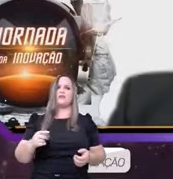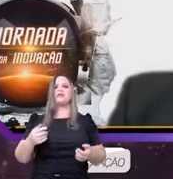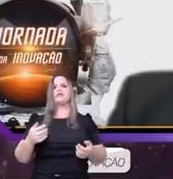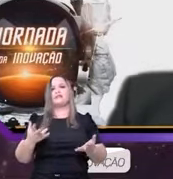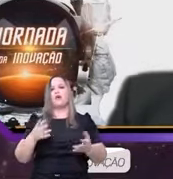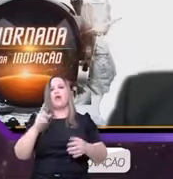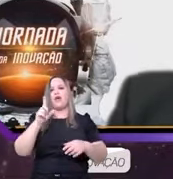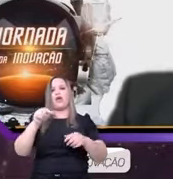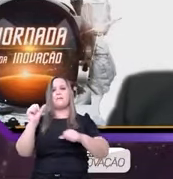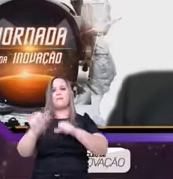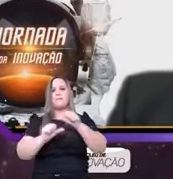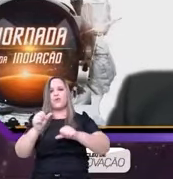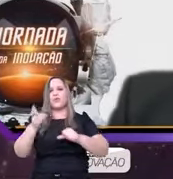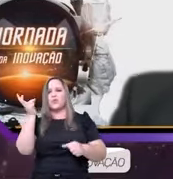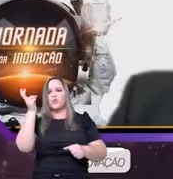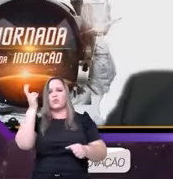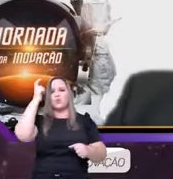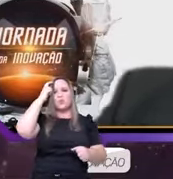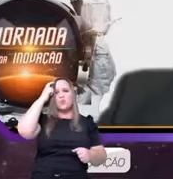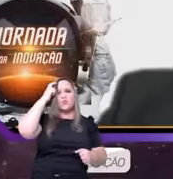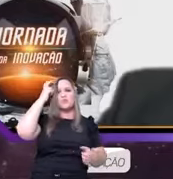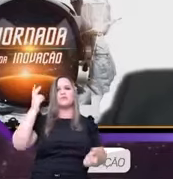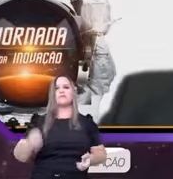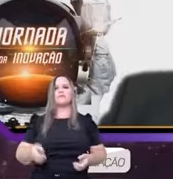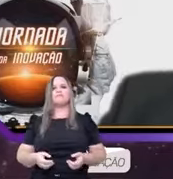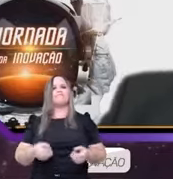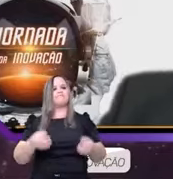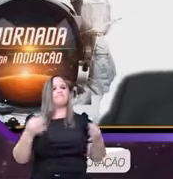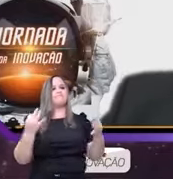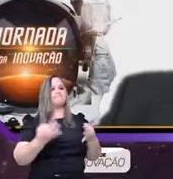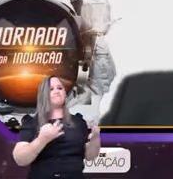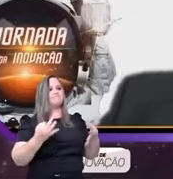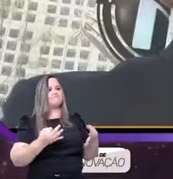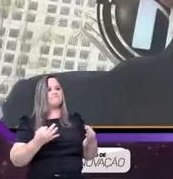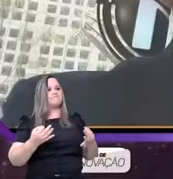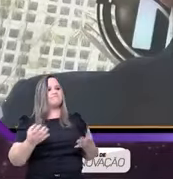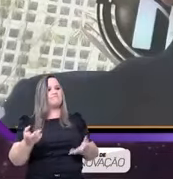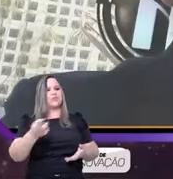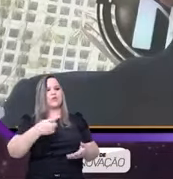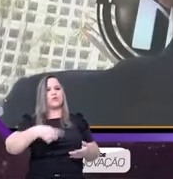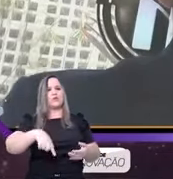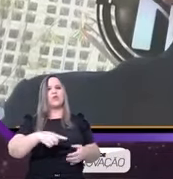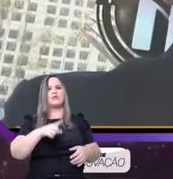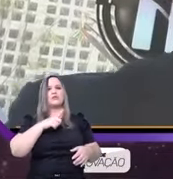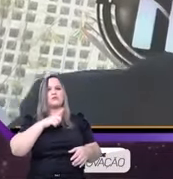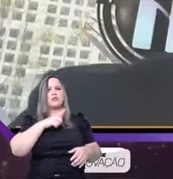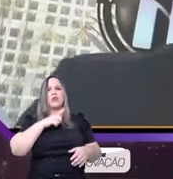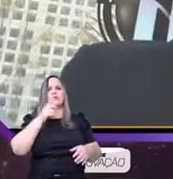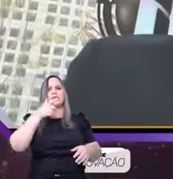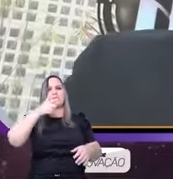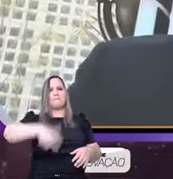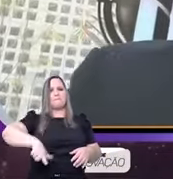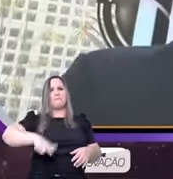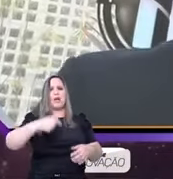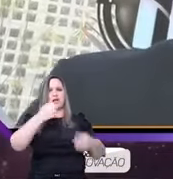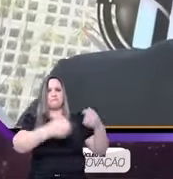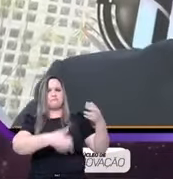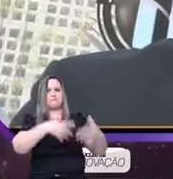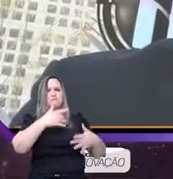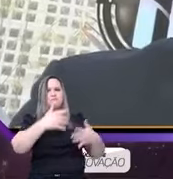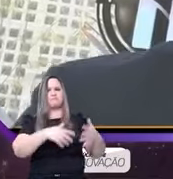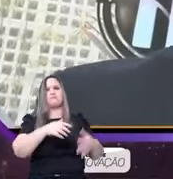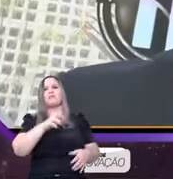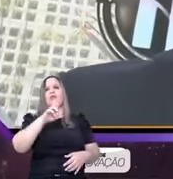cultura. Perfeito. Nós temos mais algumas considerações. O Rafael Soares